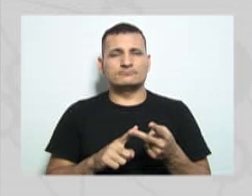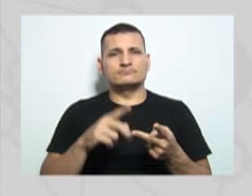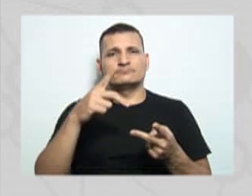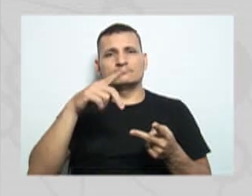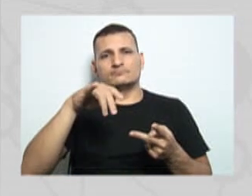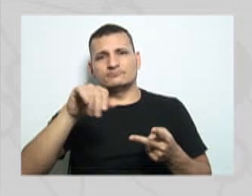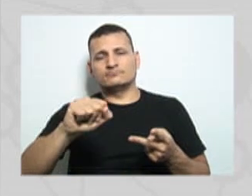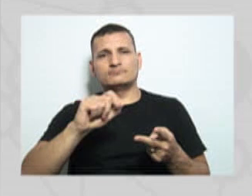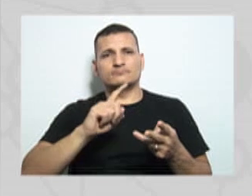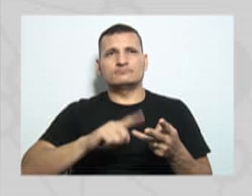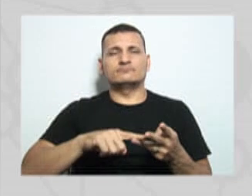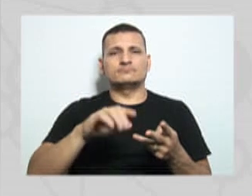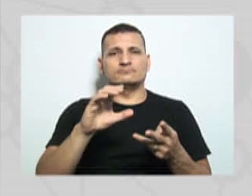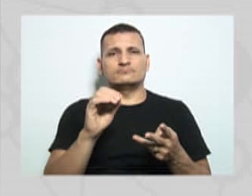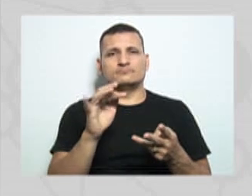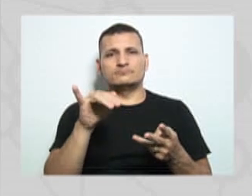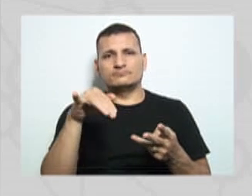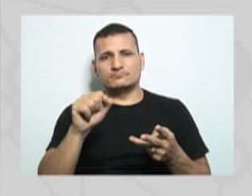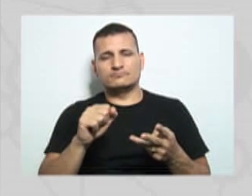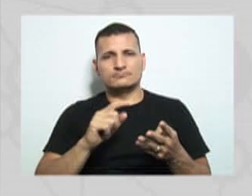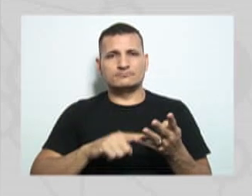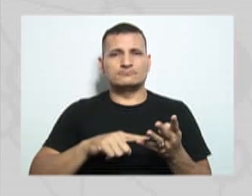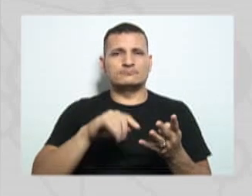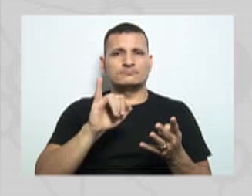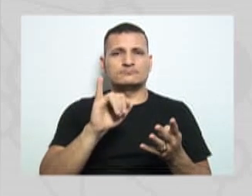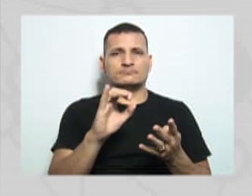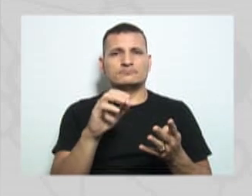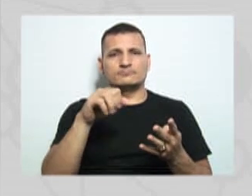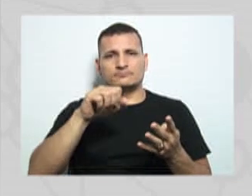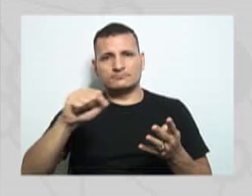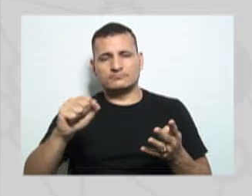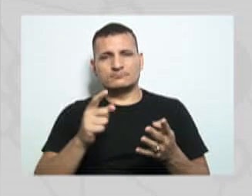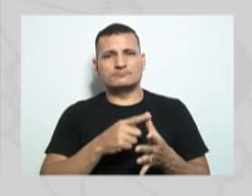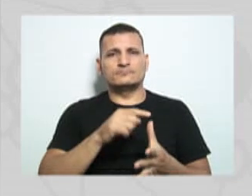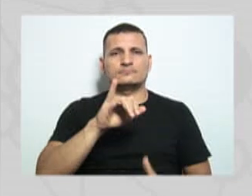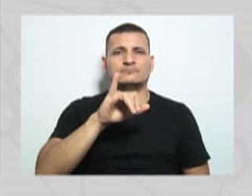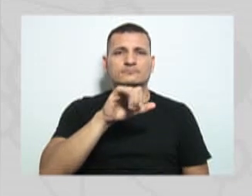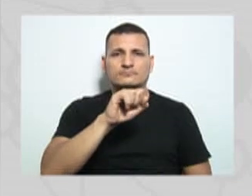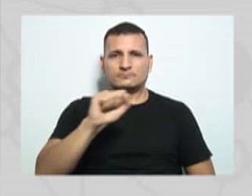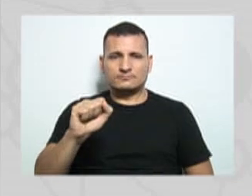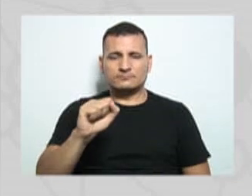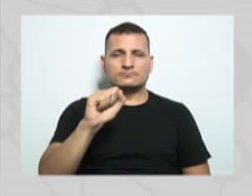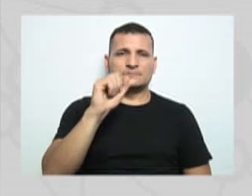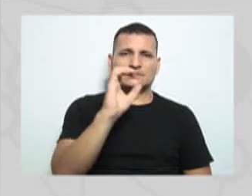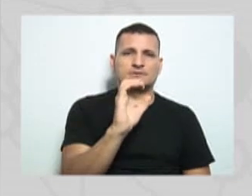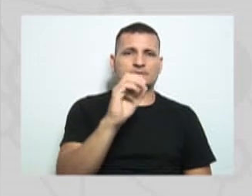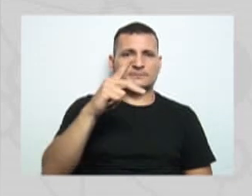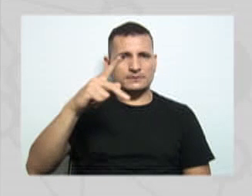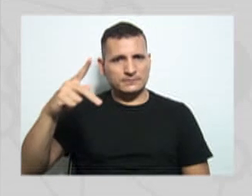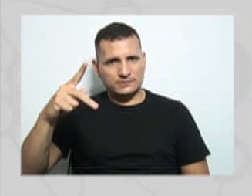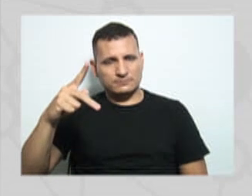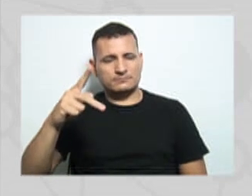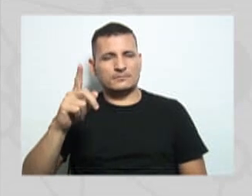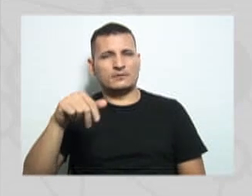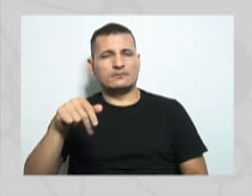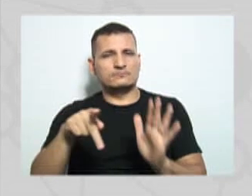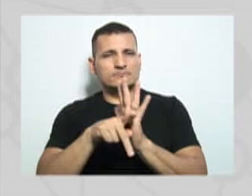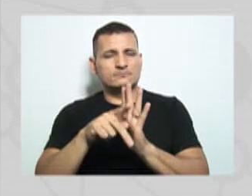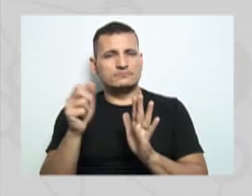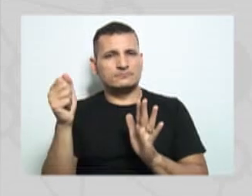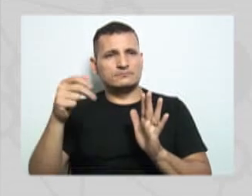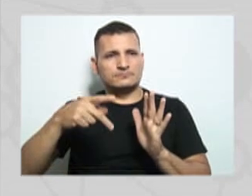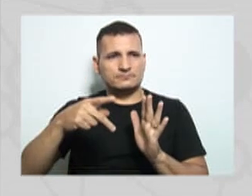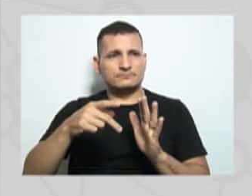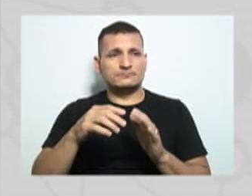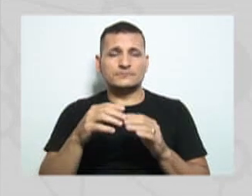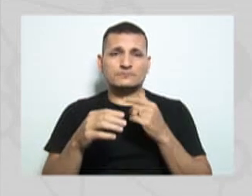PIS, o COFINS, o CMS, o ISS e o CPP, que é o previdenciário. Ou seja, a partir do momento que, se você é uma